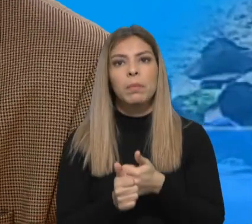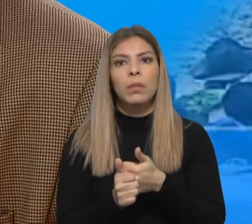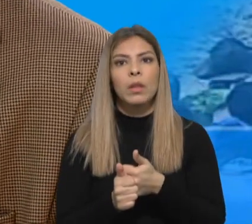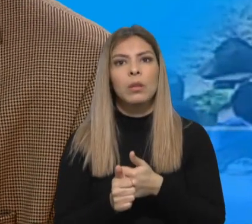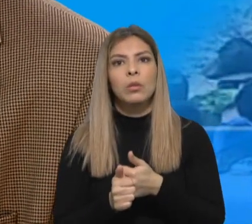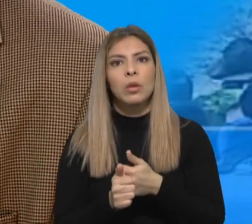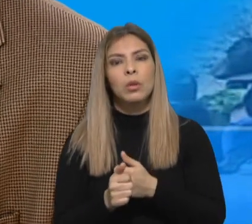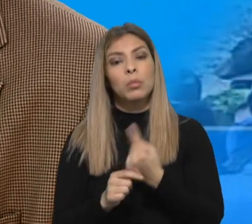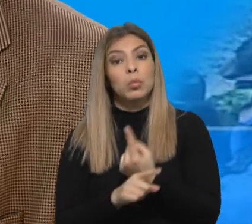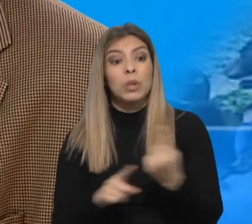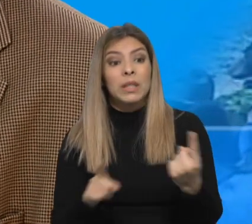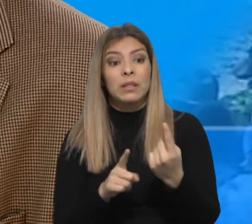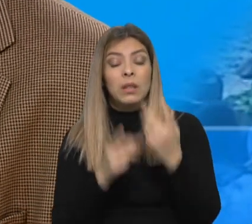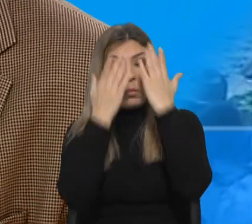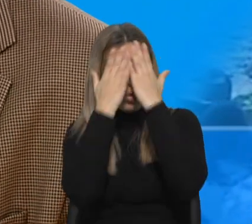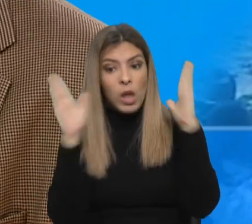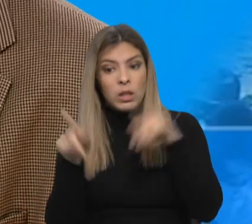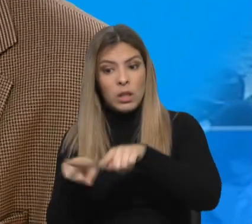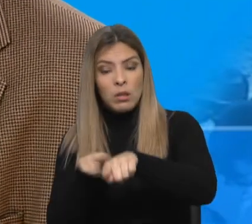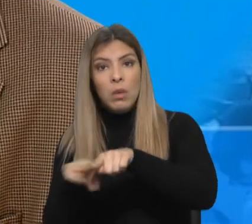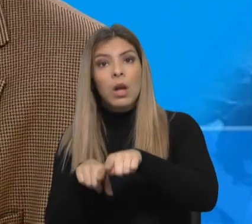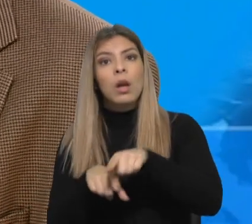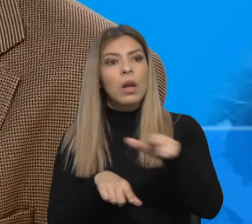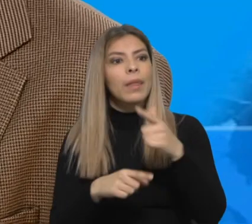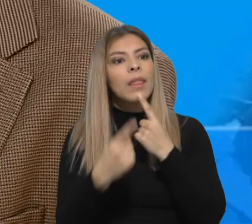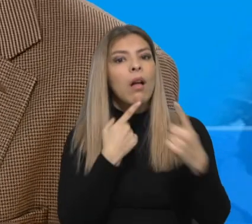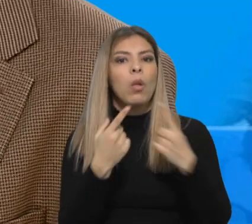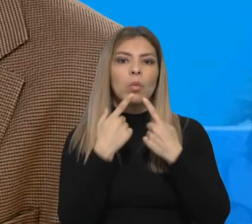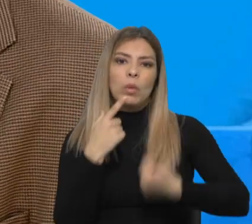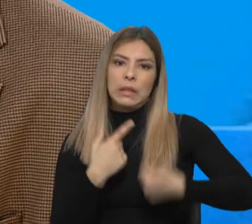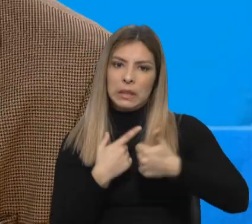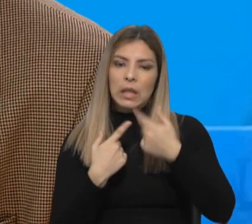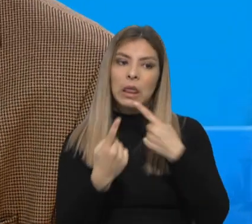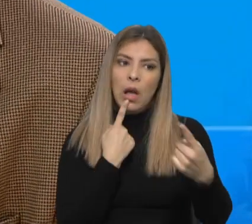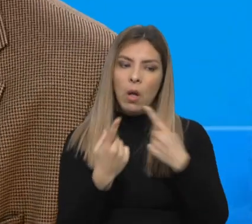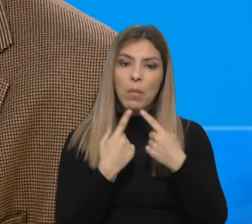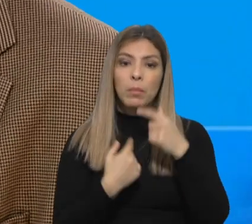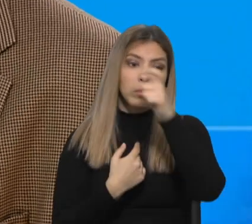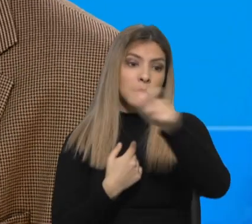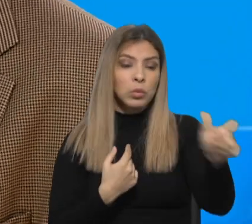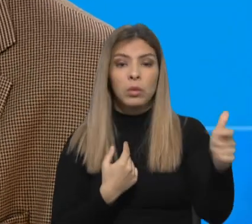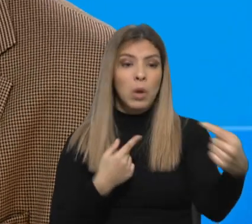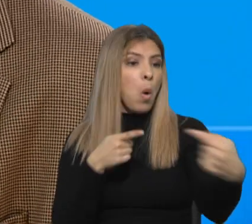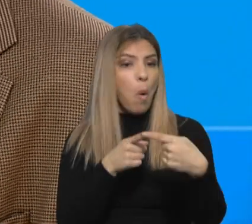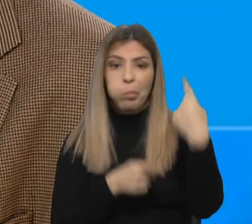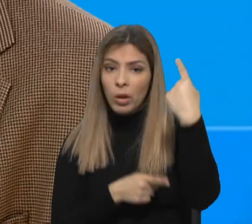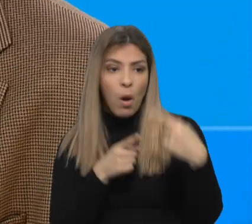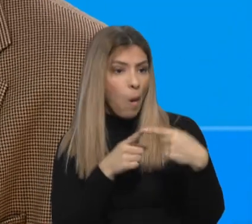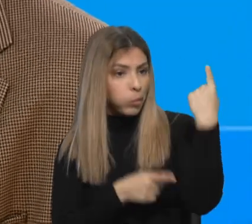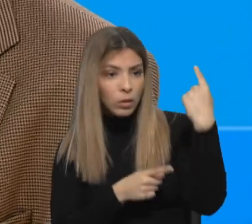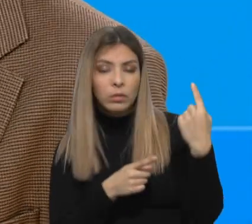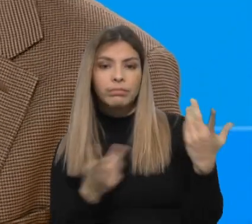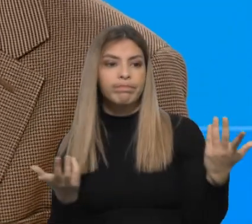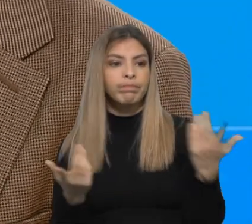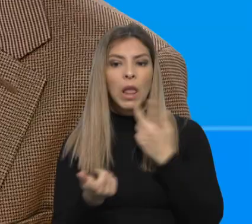especialmente lesivo para as democracias, porque a base, o cerne da democracia é o diálogo. E quando as pessoas não se conseguem entender sequer sobre os conceitos sobre os quais estão a dialogar,